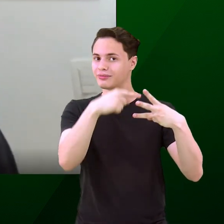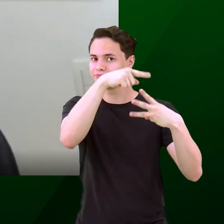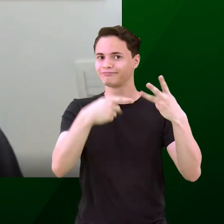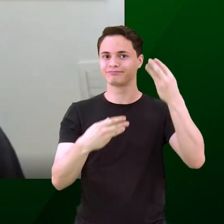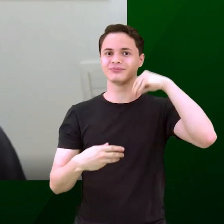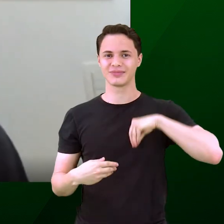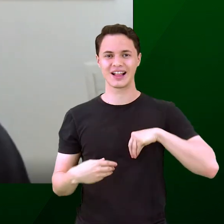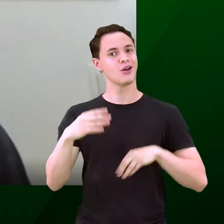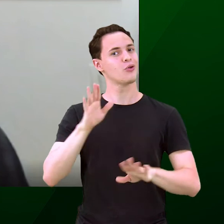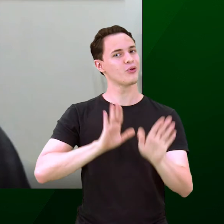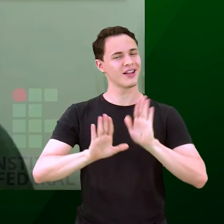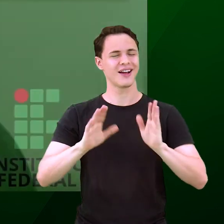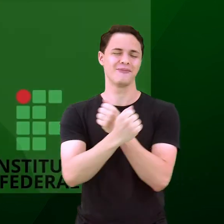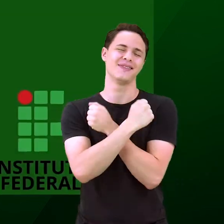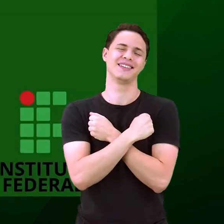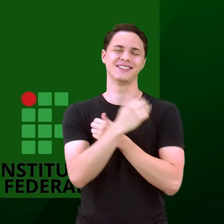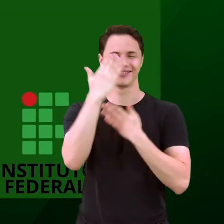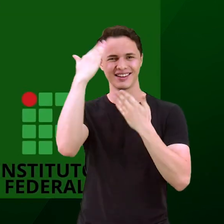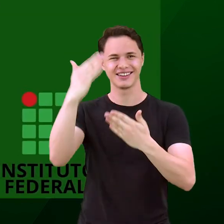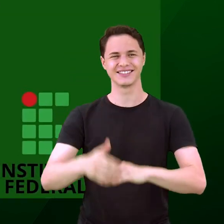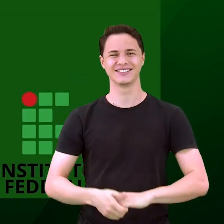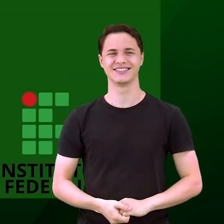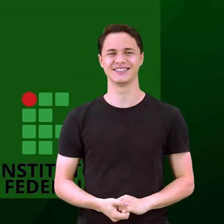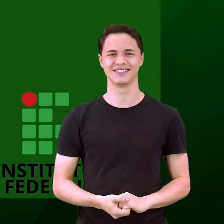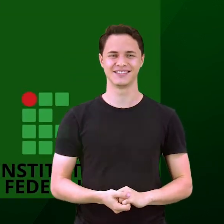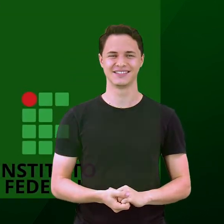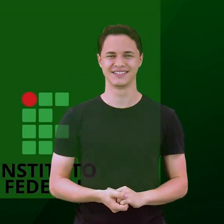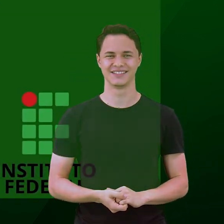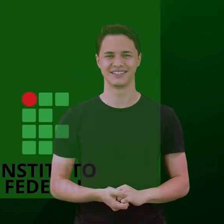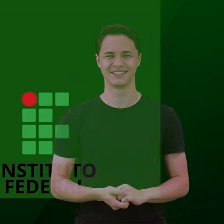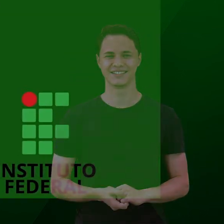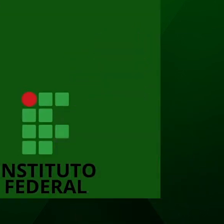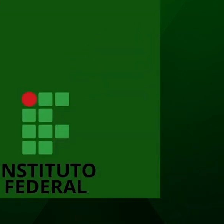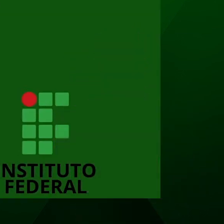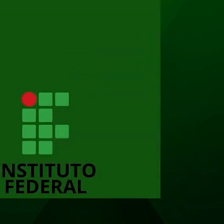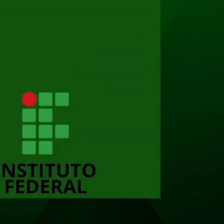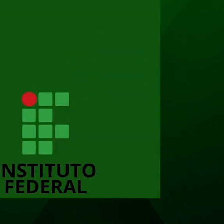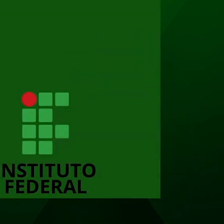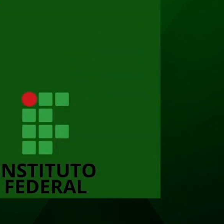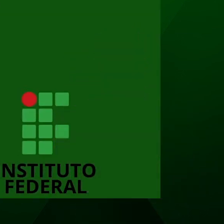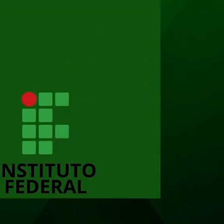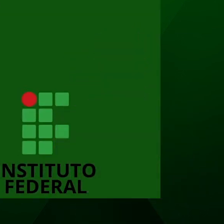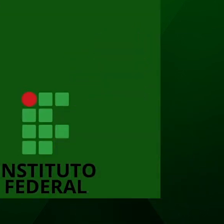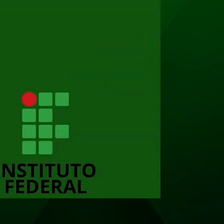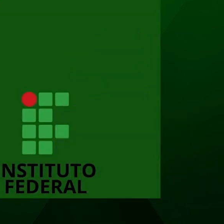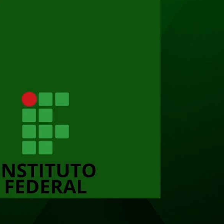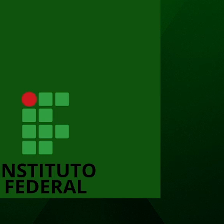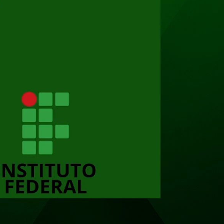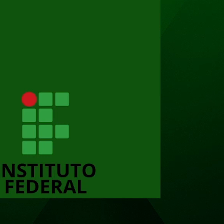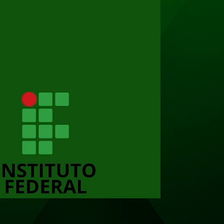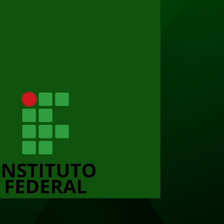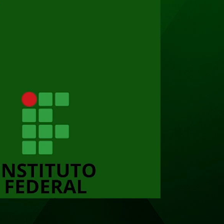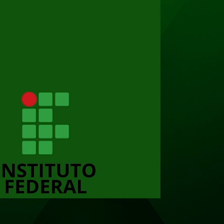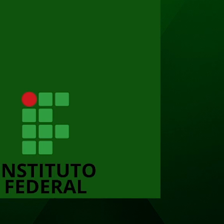vai estar sobrecarregando o seu quadril aqui, tá? Então, aqui, ó, corrida sentada, perna